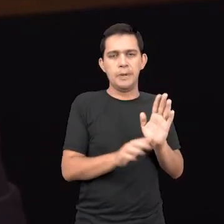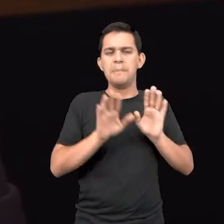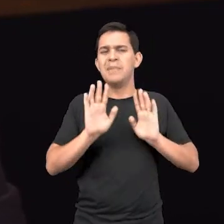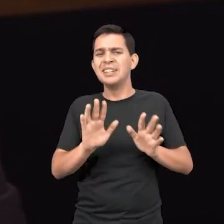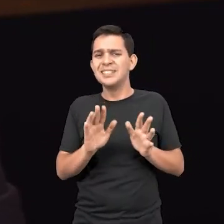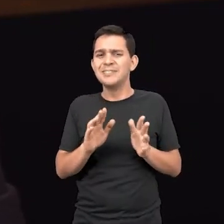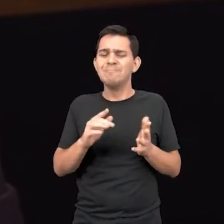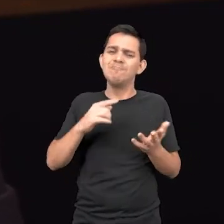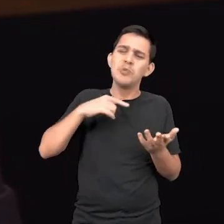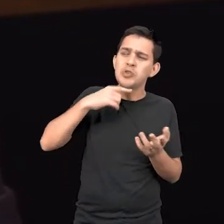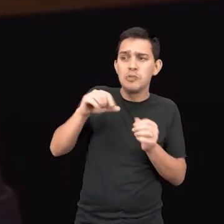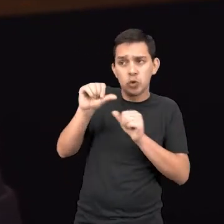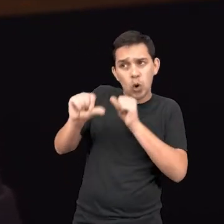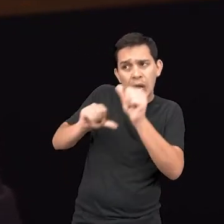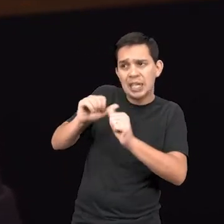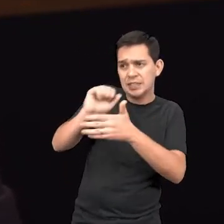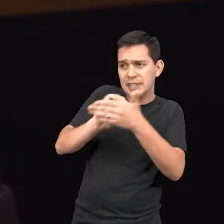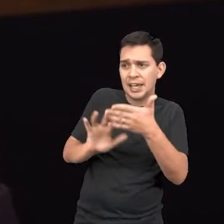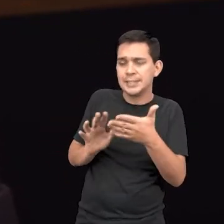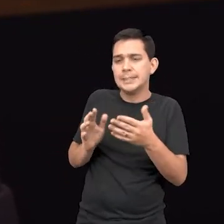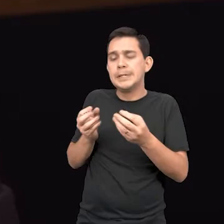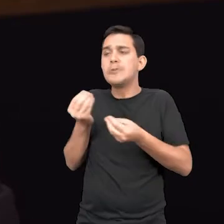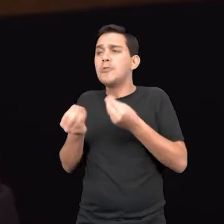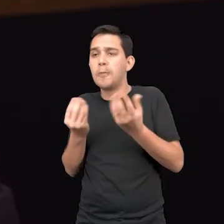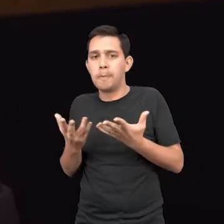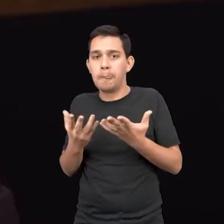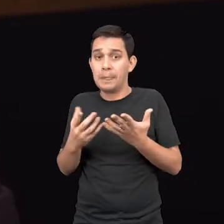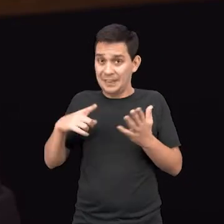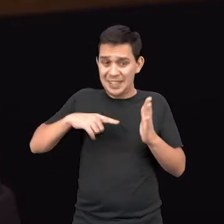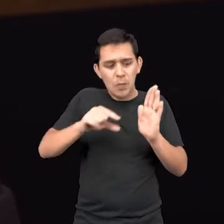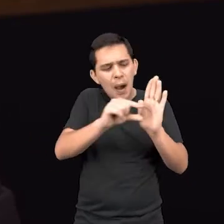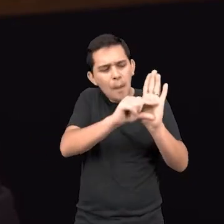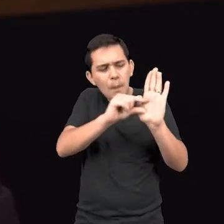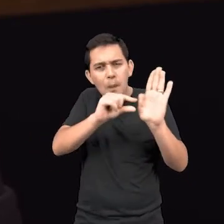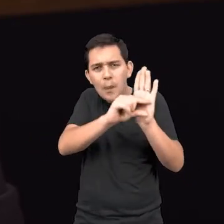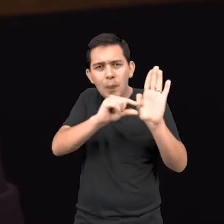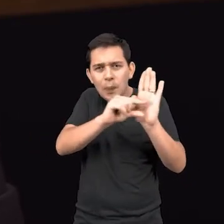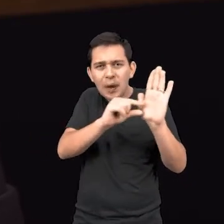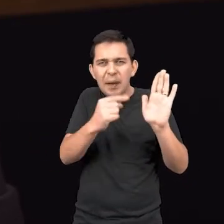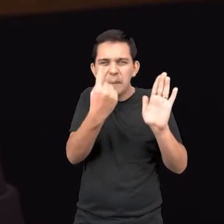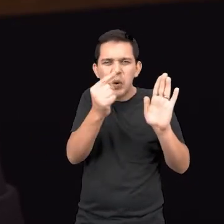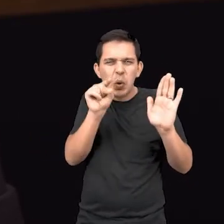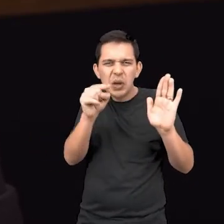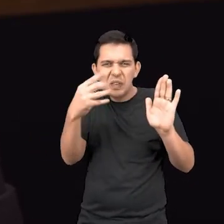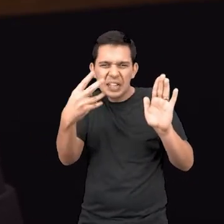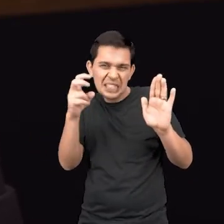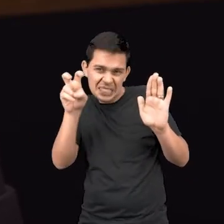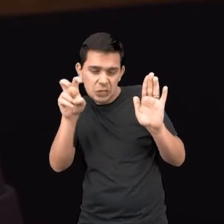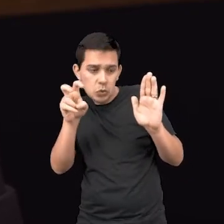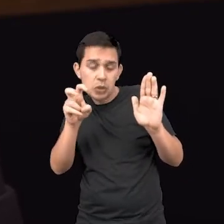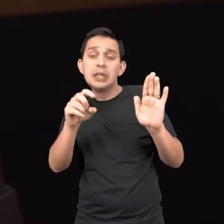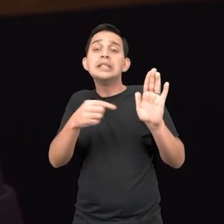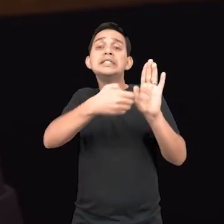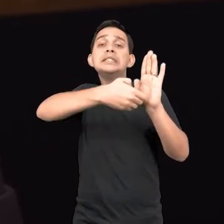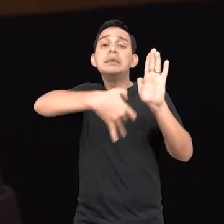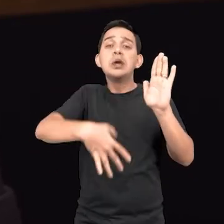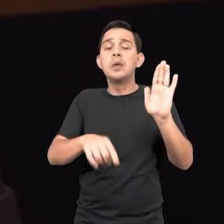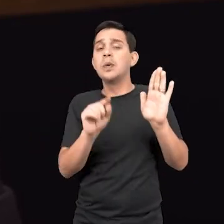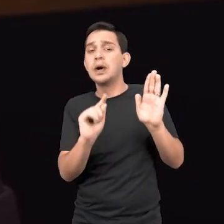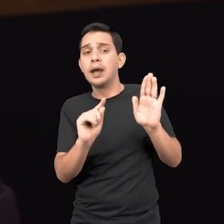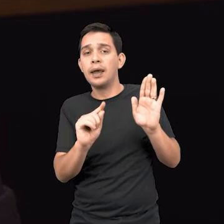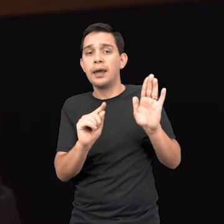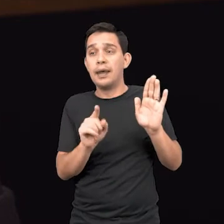for possível, existe a medida provisória 1045, que determina tanto